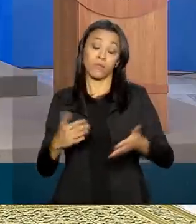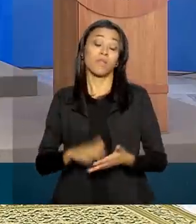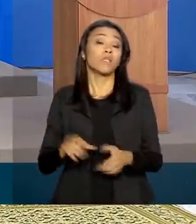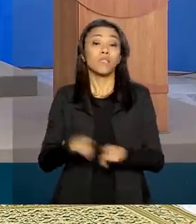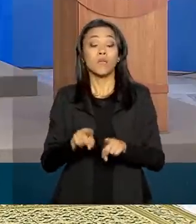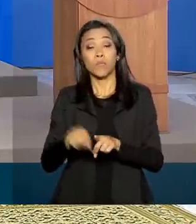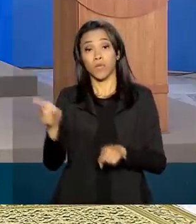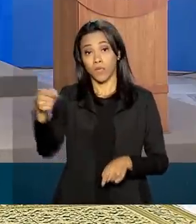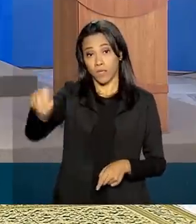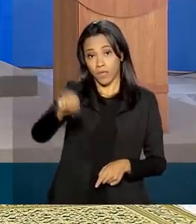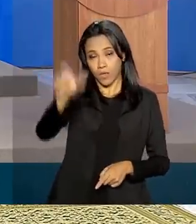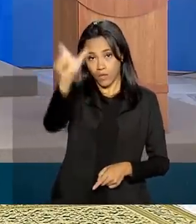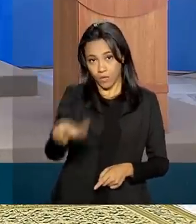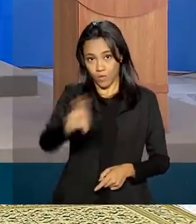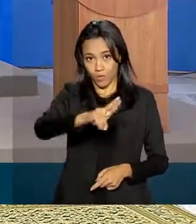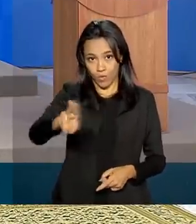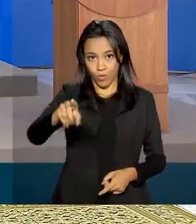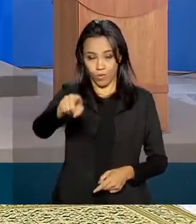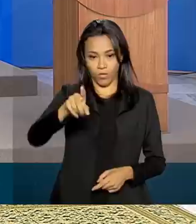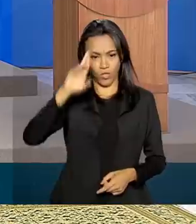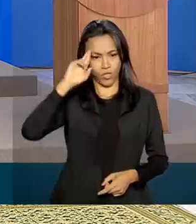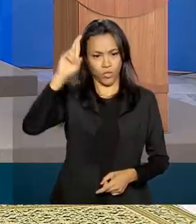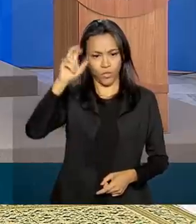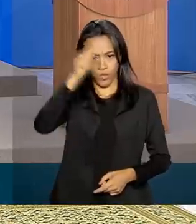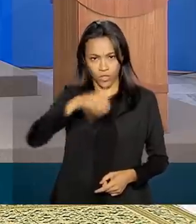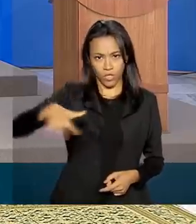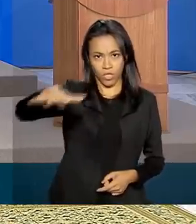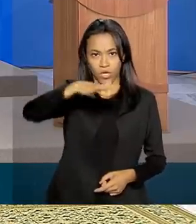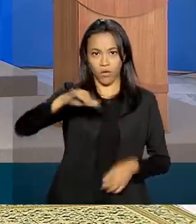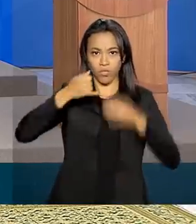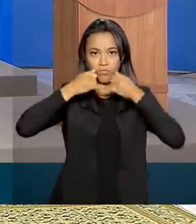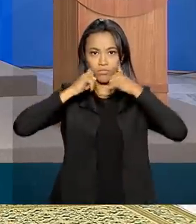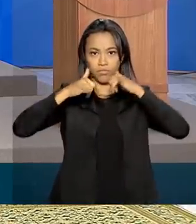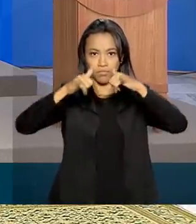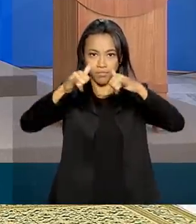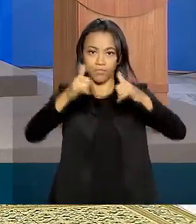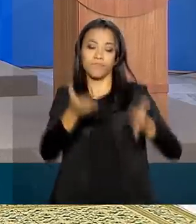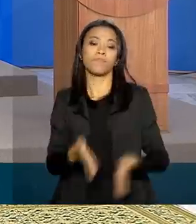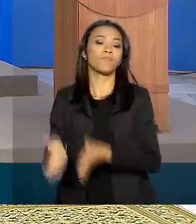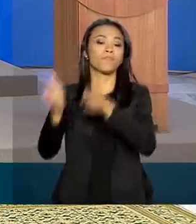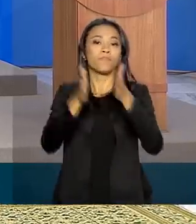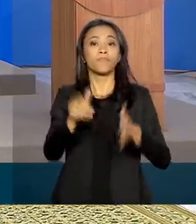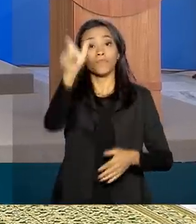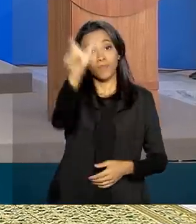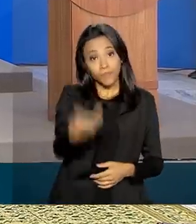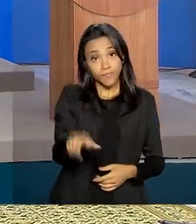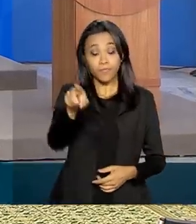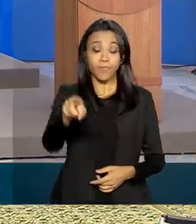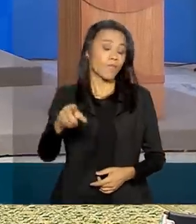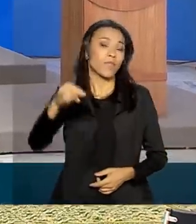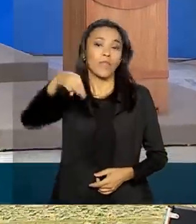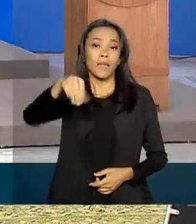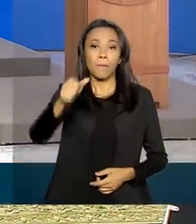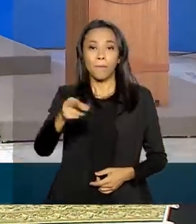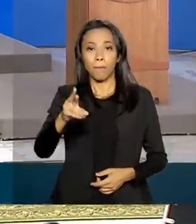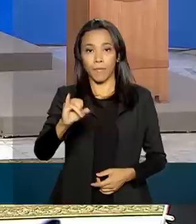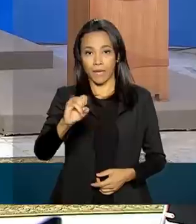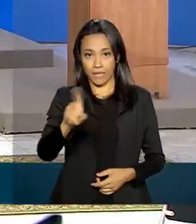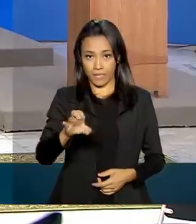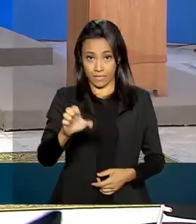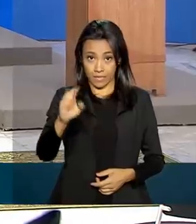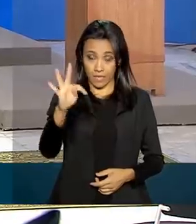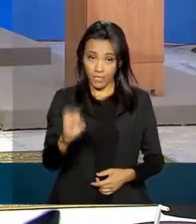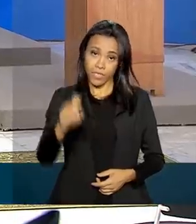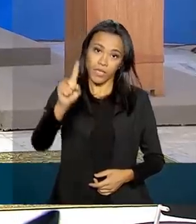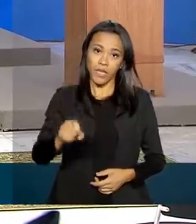agência nacional de energia elétrica andré pepitone senhora marizete pereira secretário executivo do